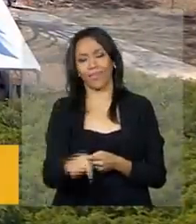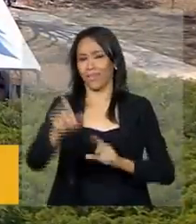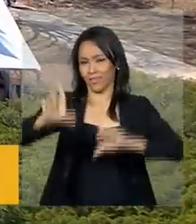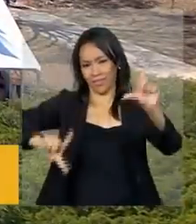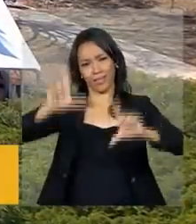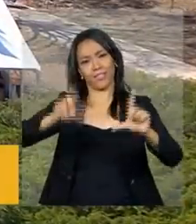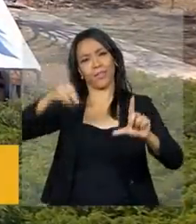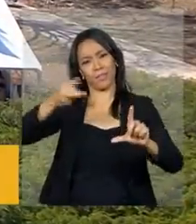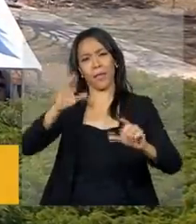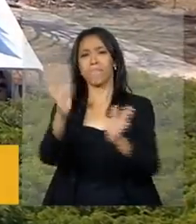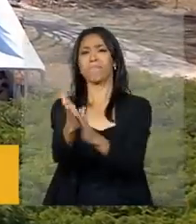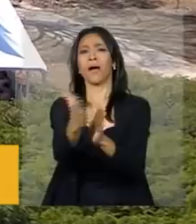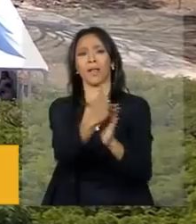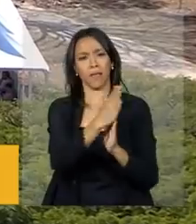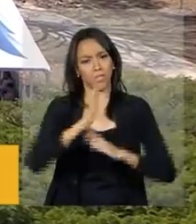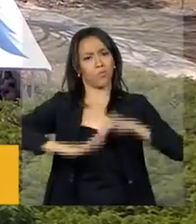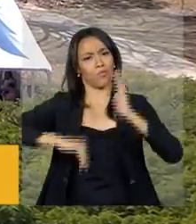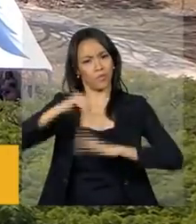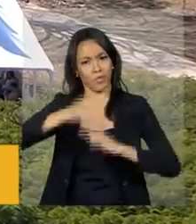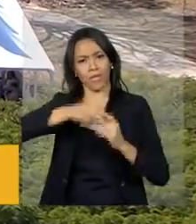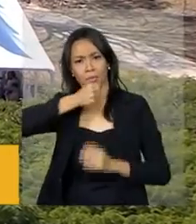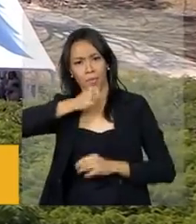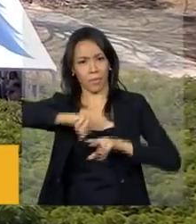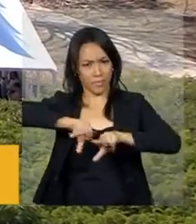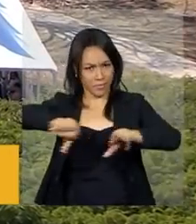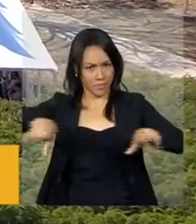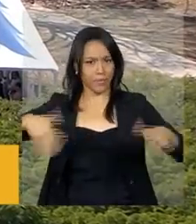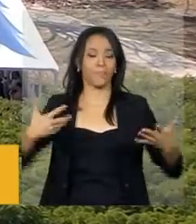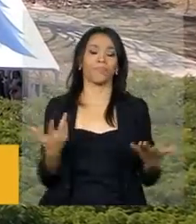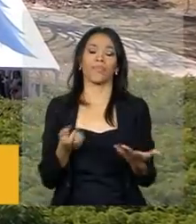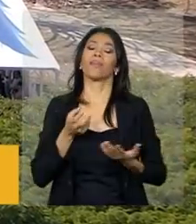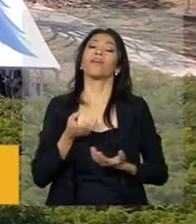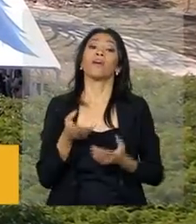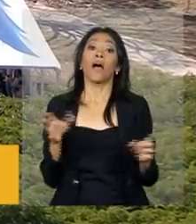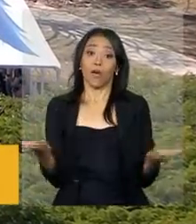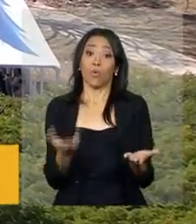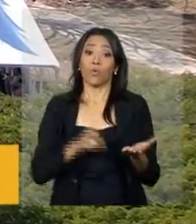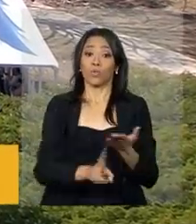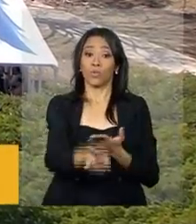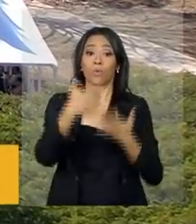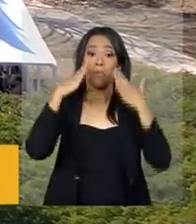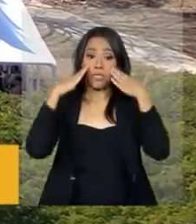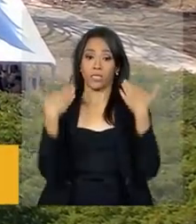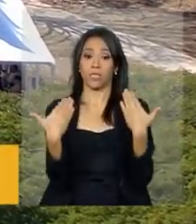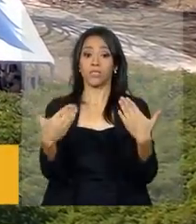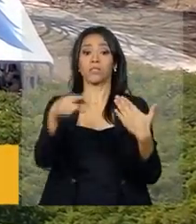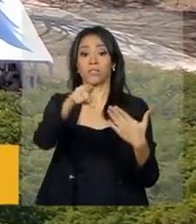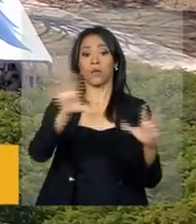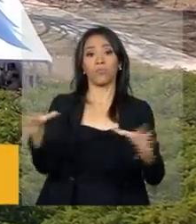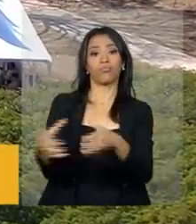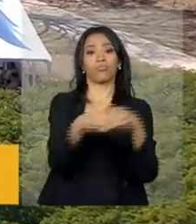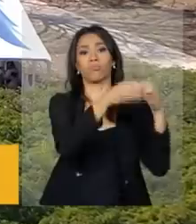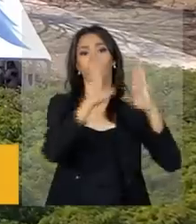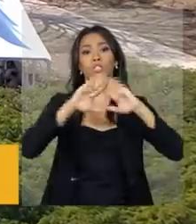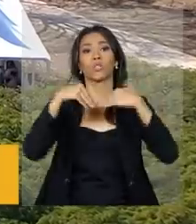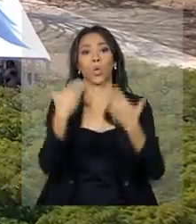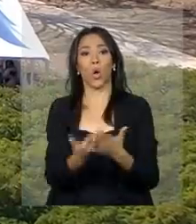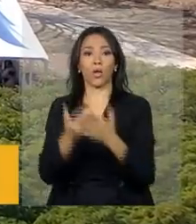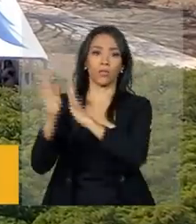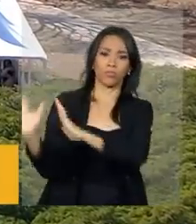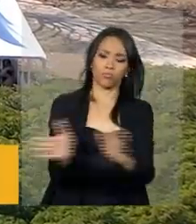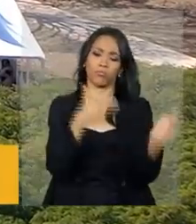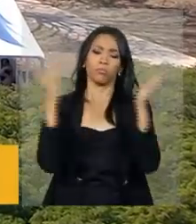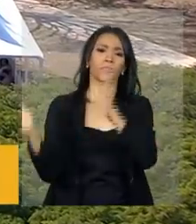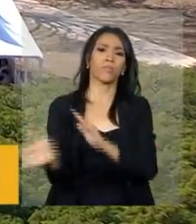todos os profissionais. Muito obrigada, Jonathan. Continue com a gente. E continua em Brasília, então, o desfile escolar neste momento. Alunos das escolas públicas